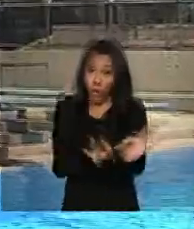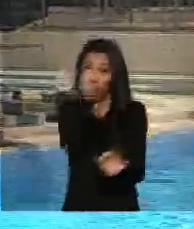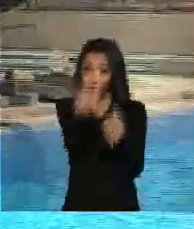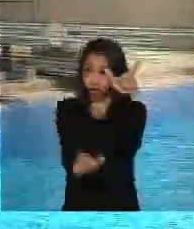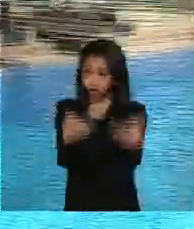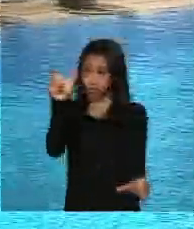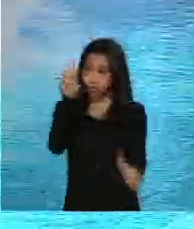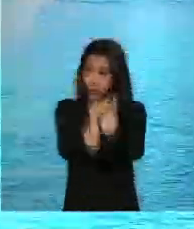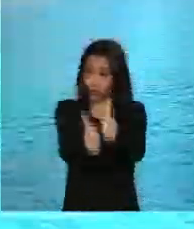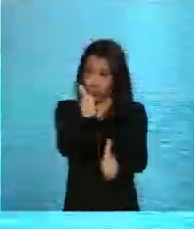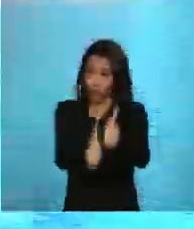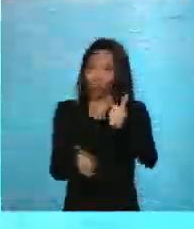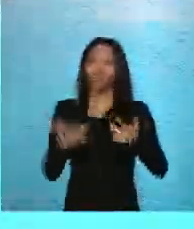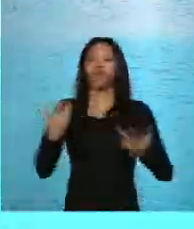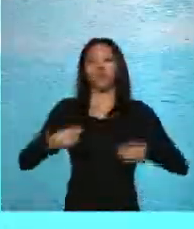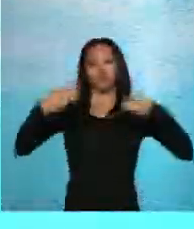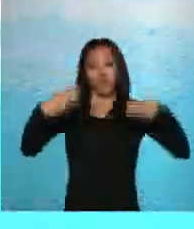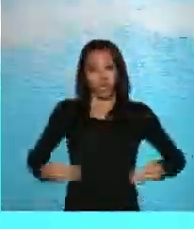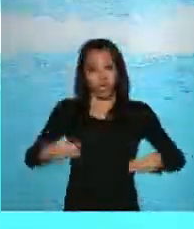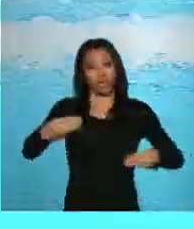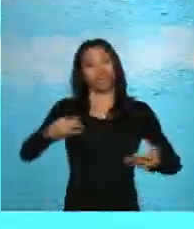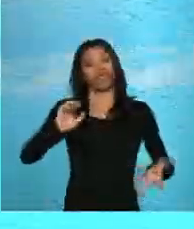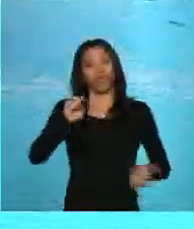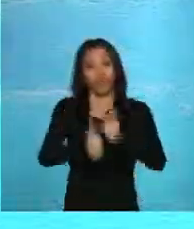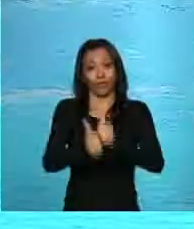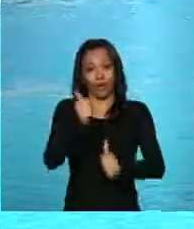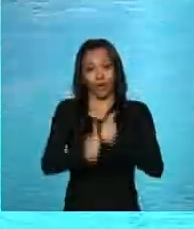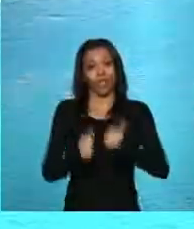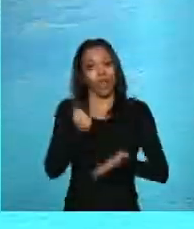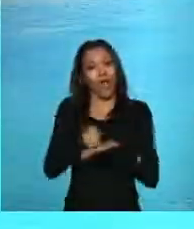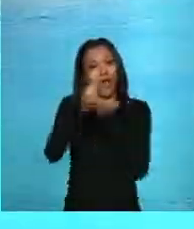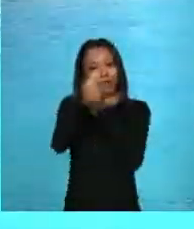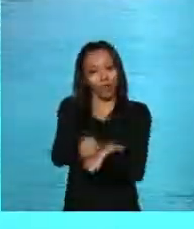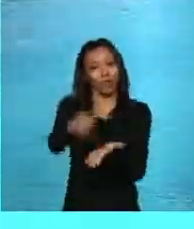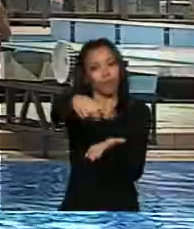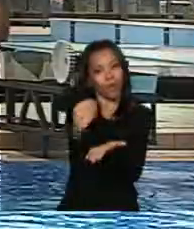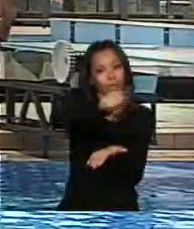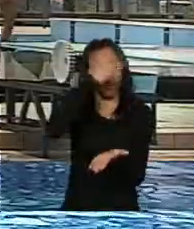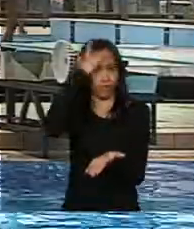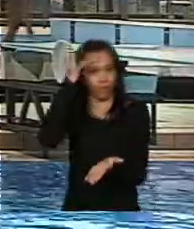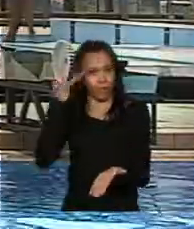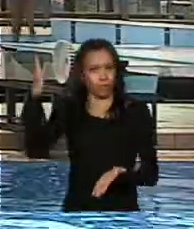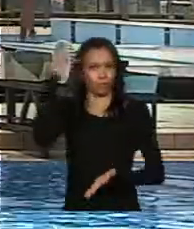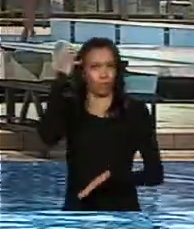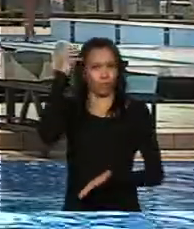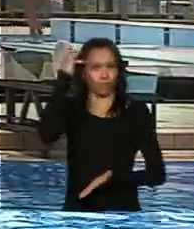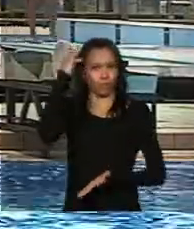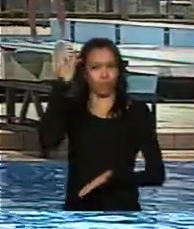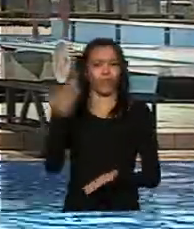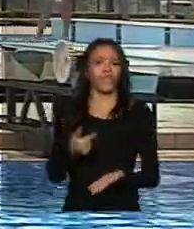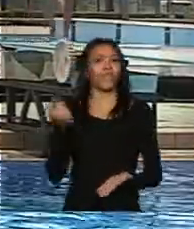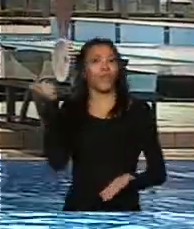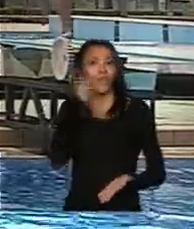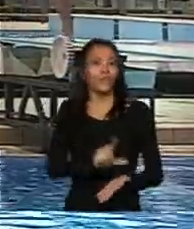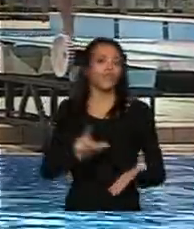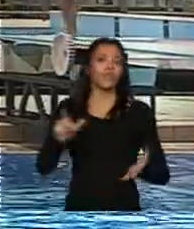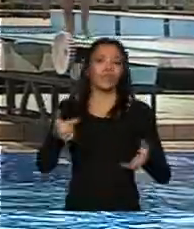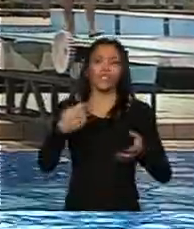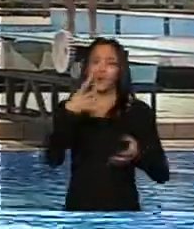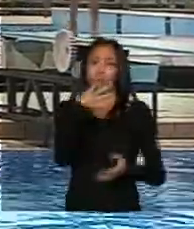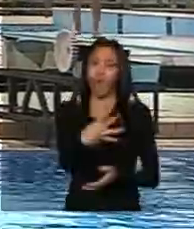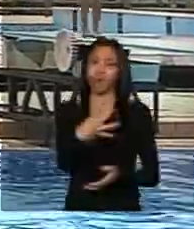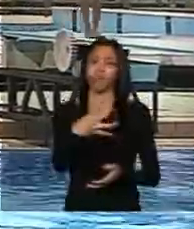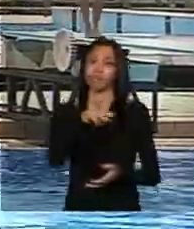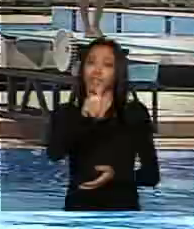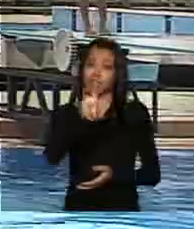o Ministério do Esporte apoia financeiramente esportistas de alto nível. E a expectativa é chegar a uma delegação de